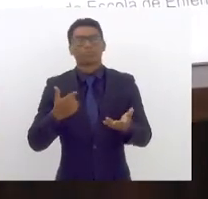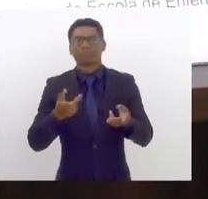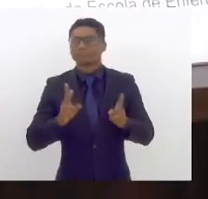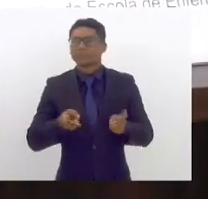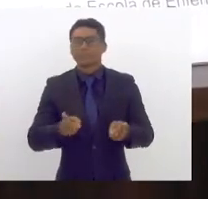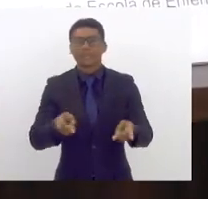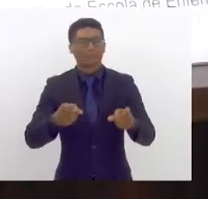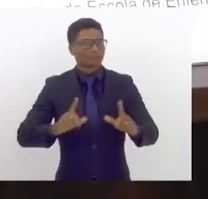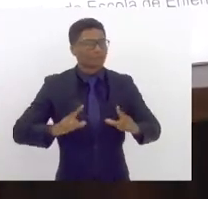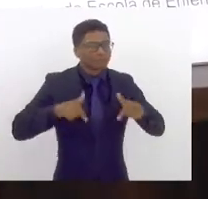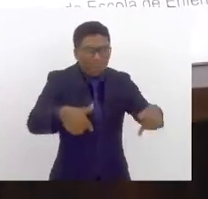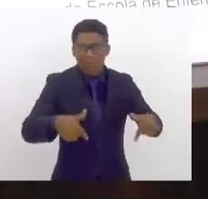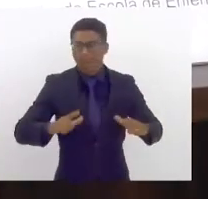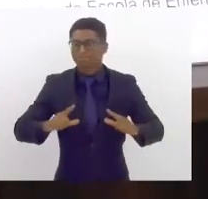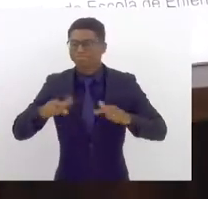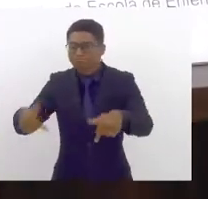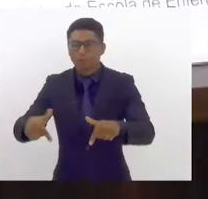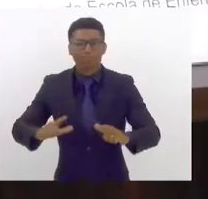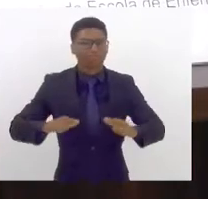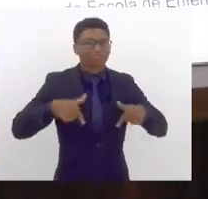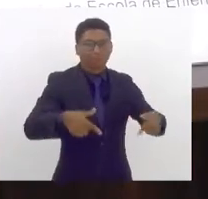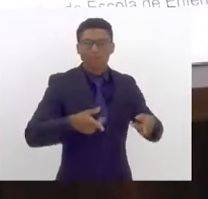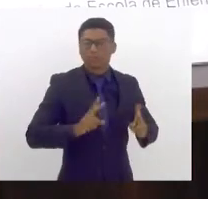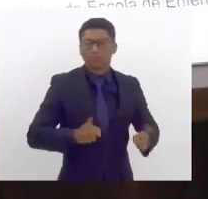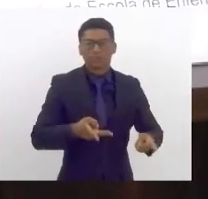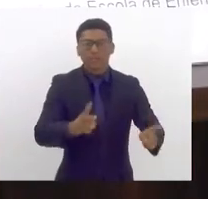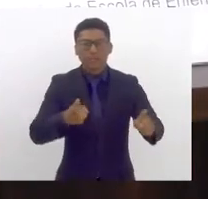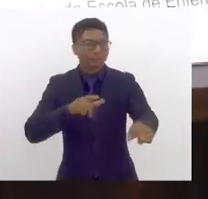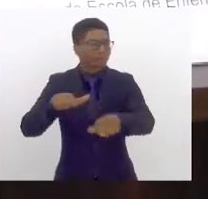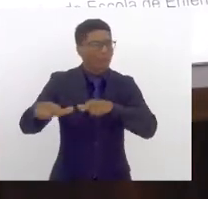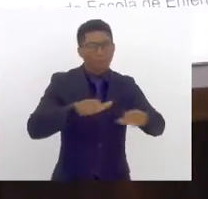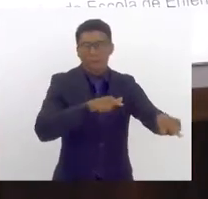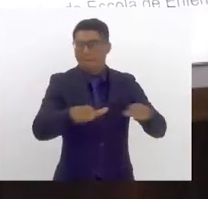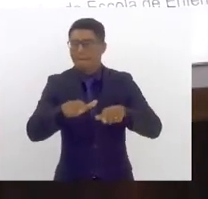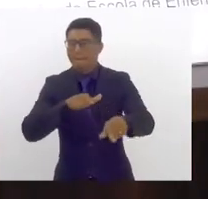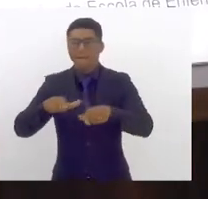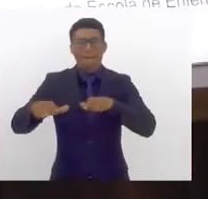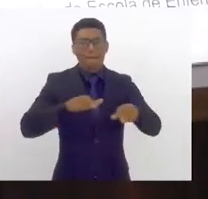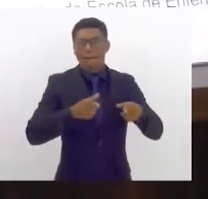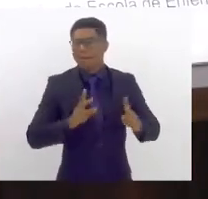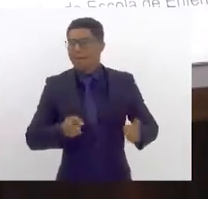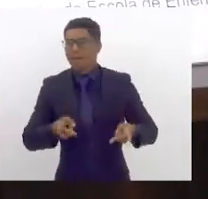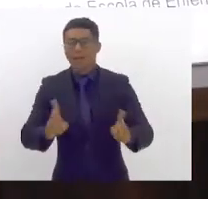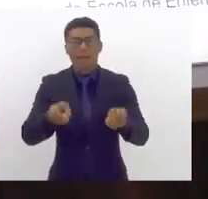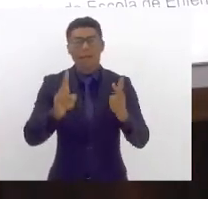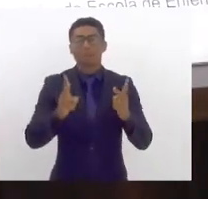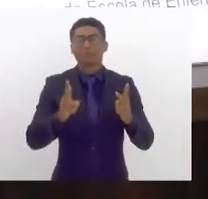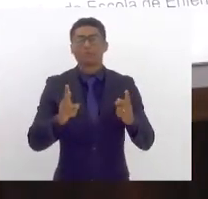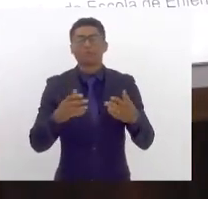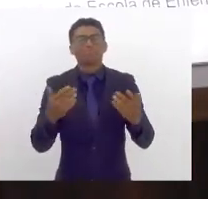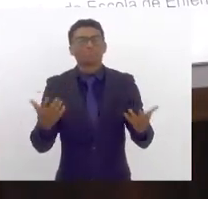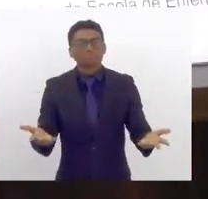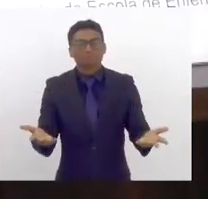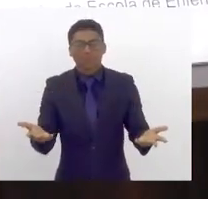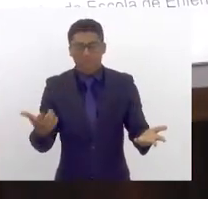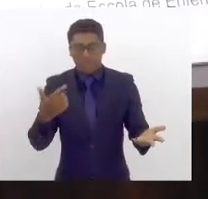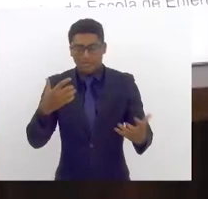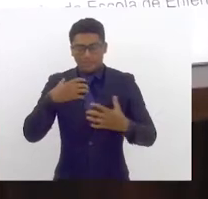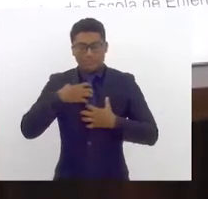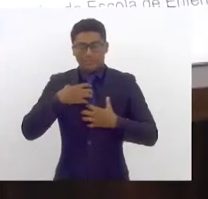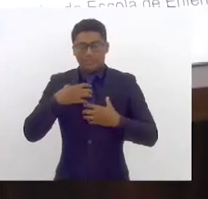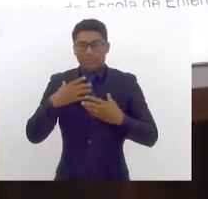proativa muito muito de atuação de de praticidade a pessoa se abate